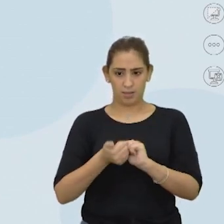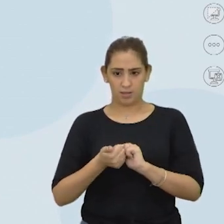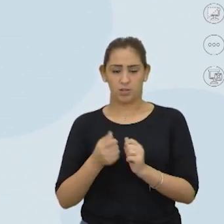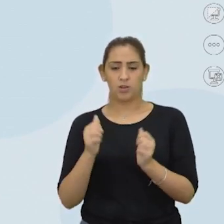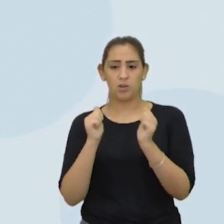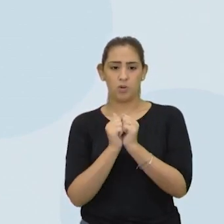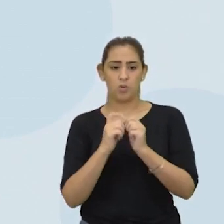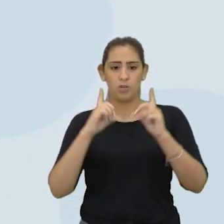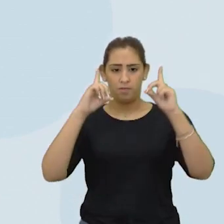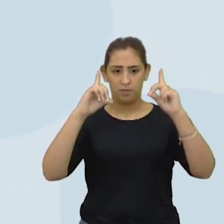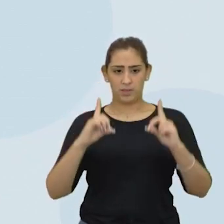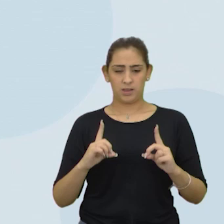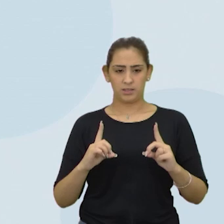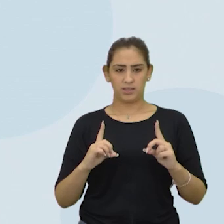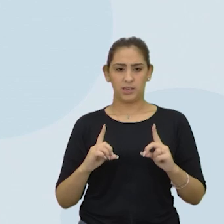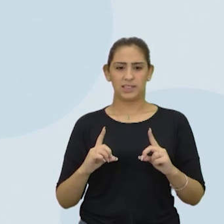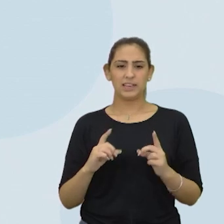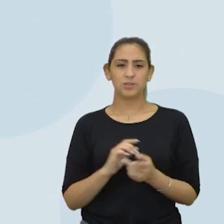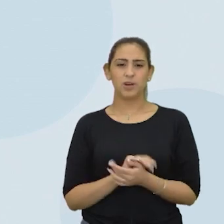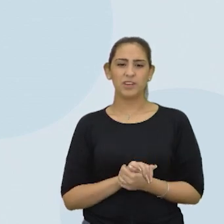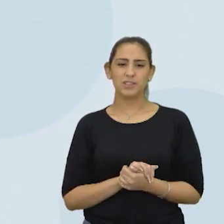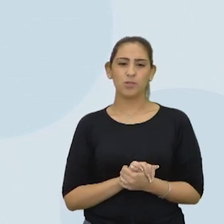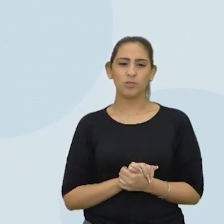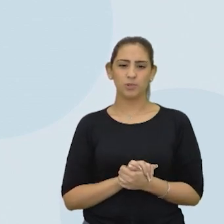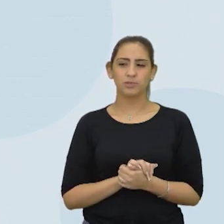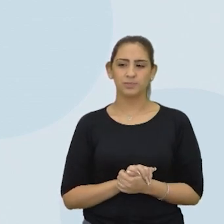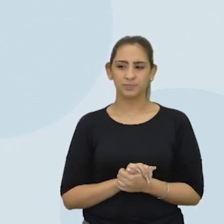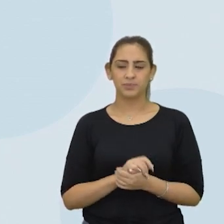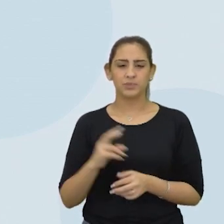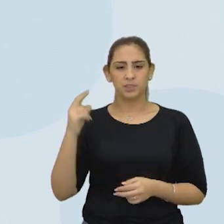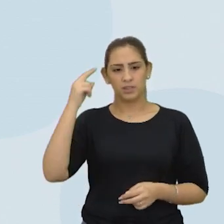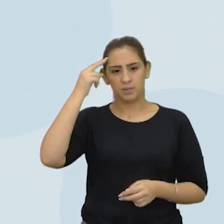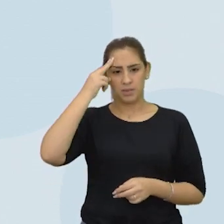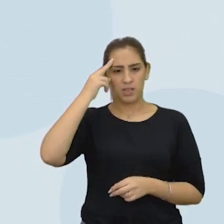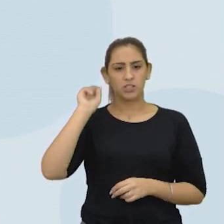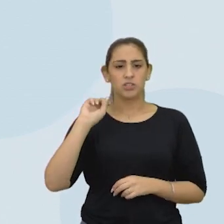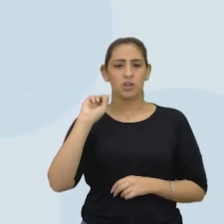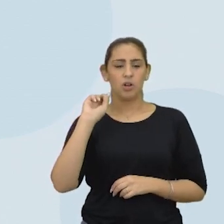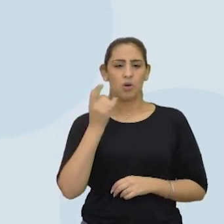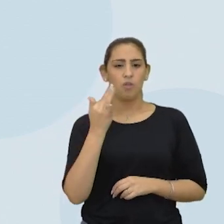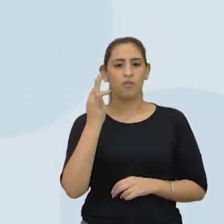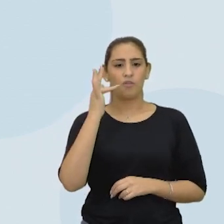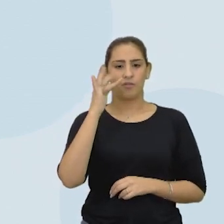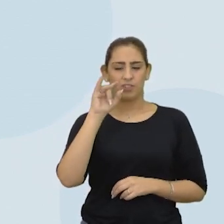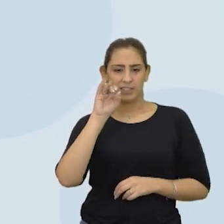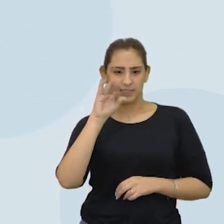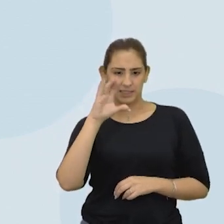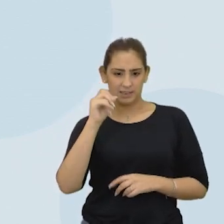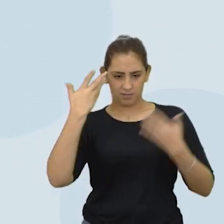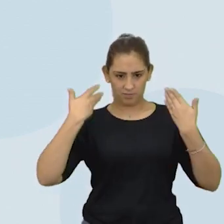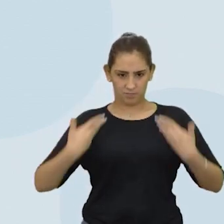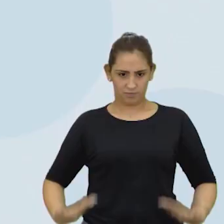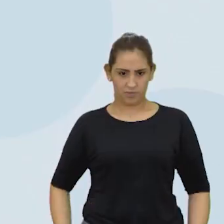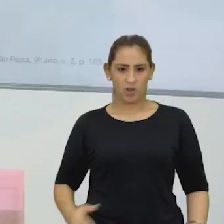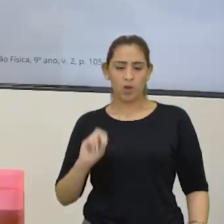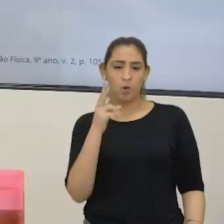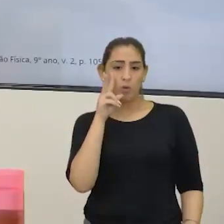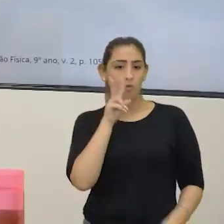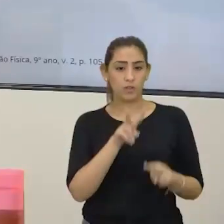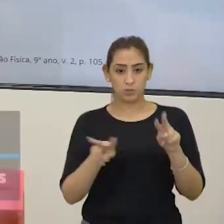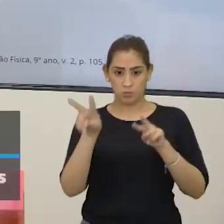deficiência intelectual, física e visual. Então, Juliana, a gente tem aí abrangência,